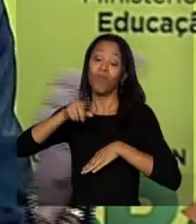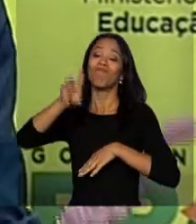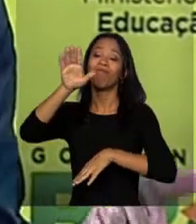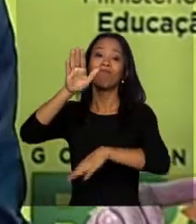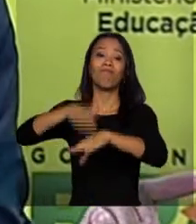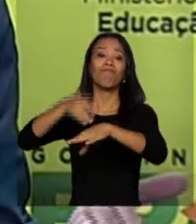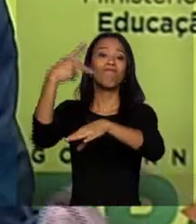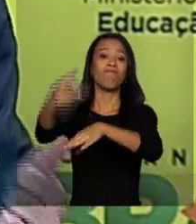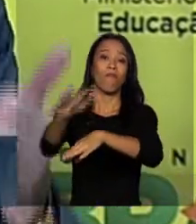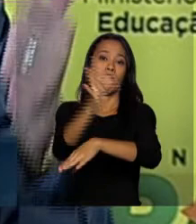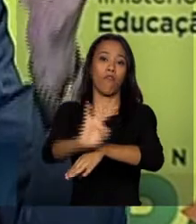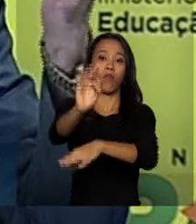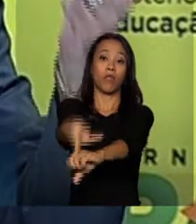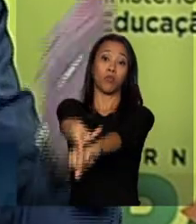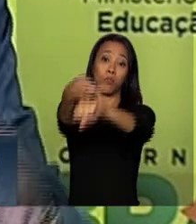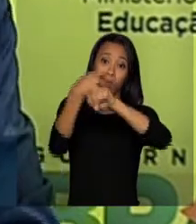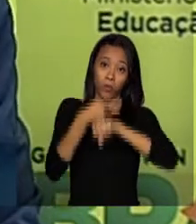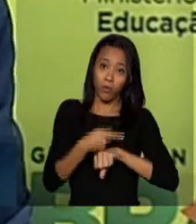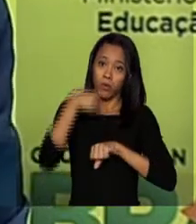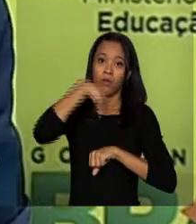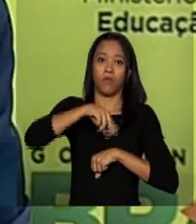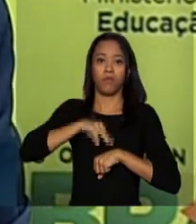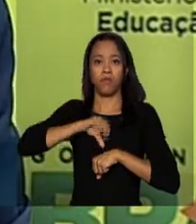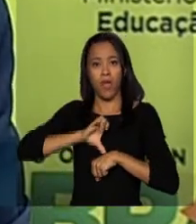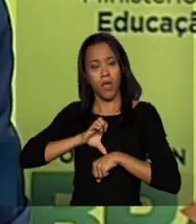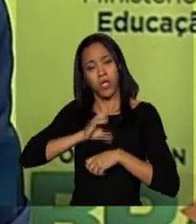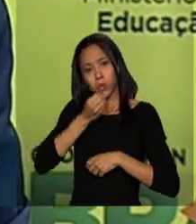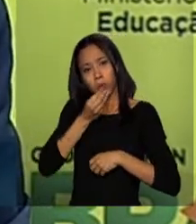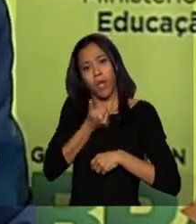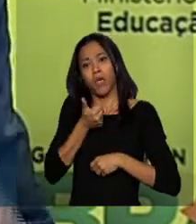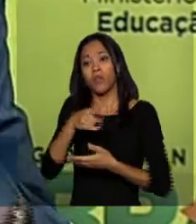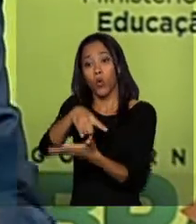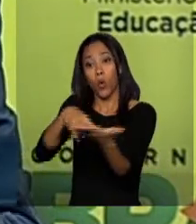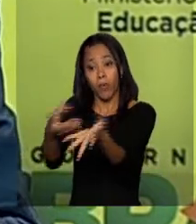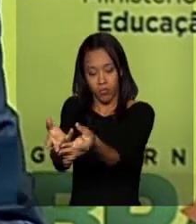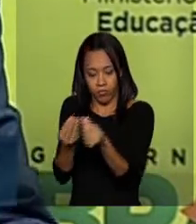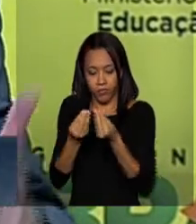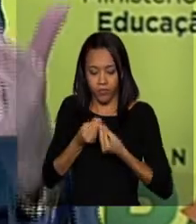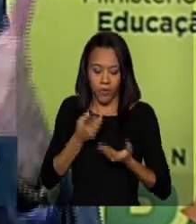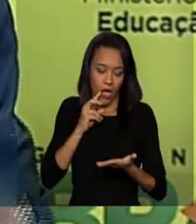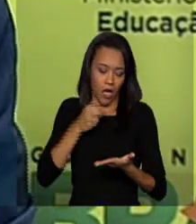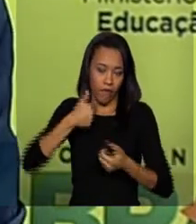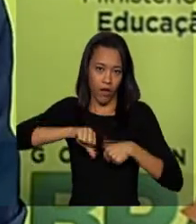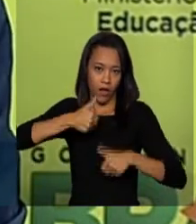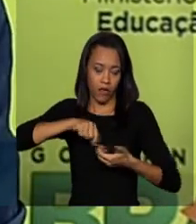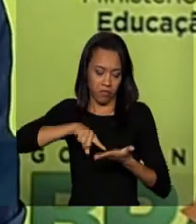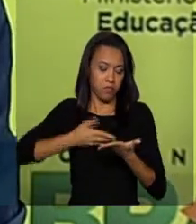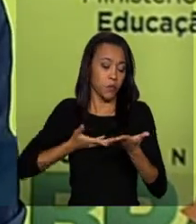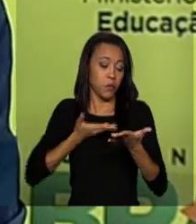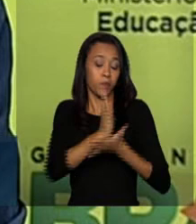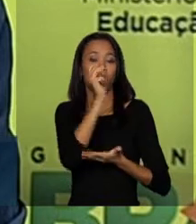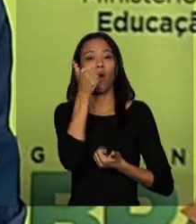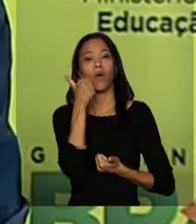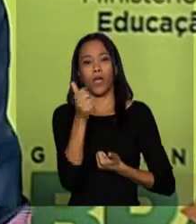Educação, o Conselho Nacional de Saúde e o CNE davam autorização para o curso. Essa era a lógica. Nós invertemos essa lógica com o papel do Estado